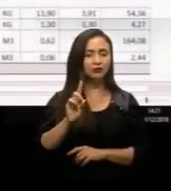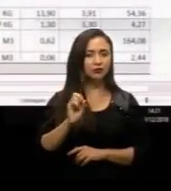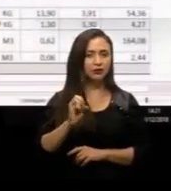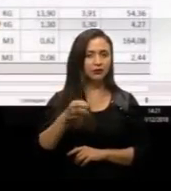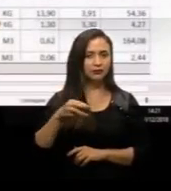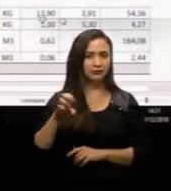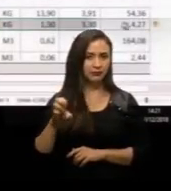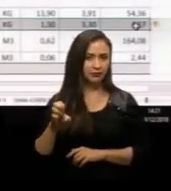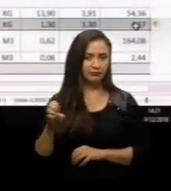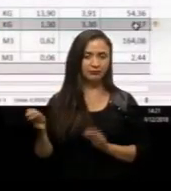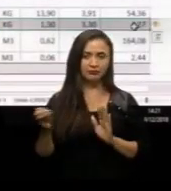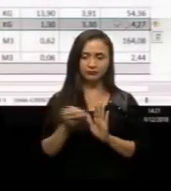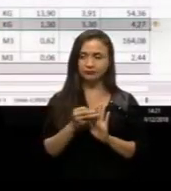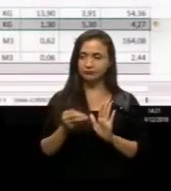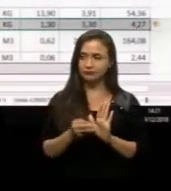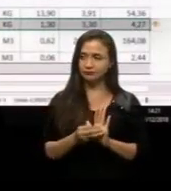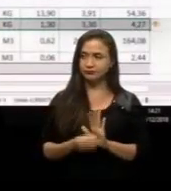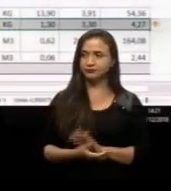Aqui, vamos lá.